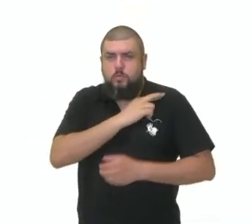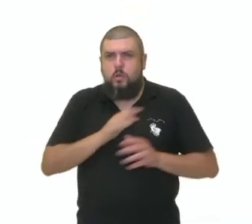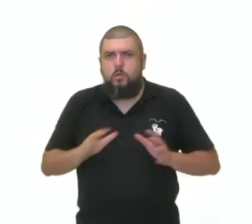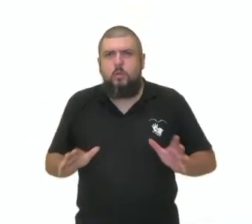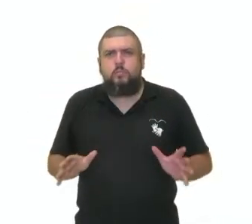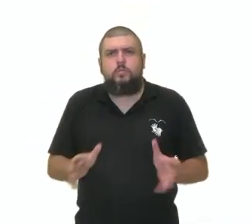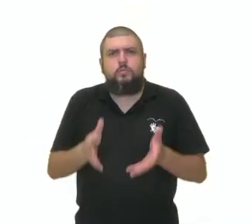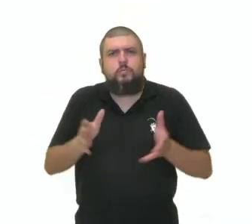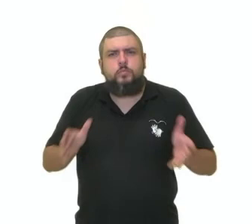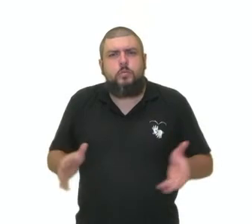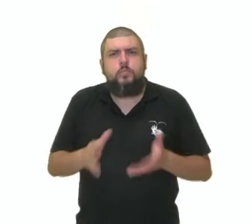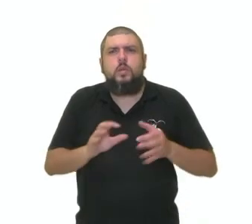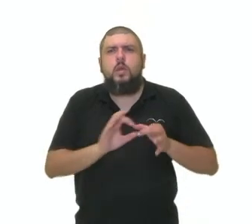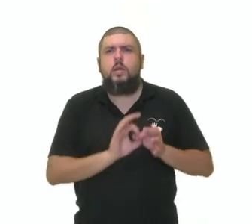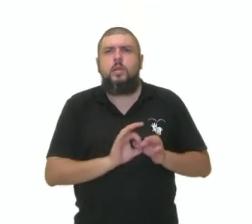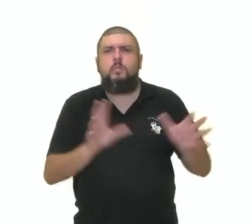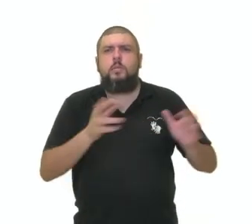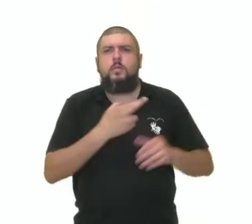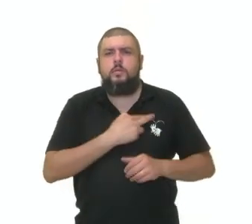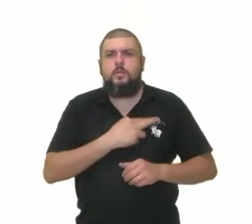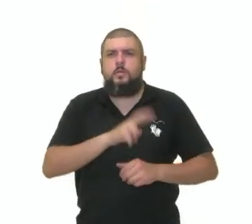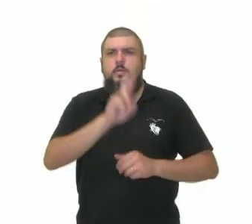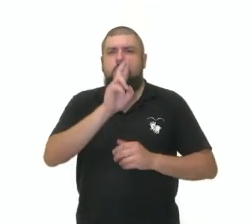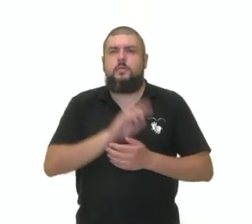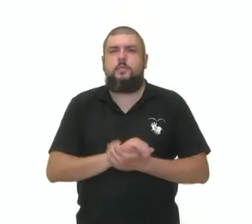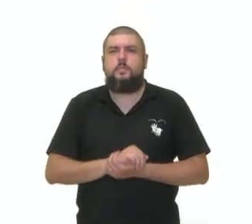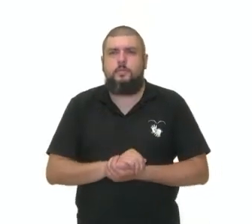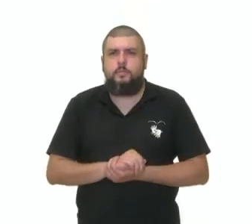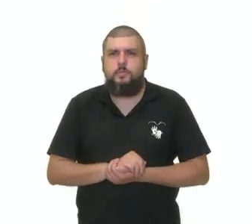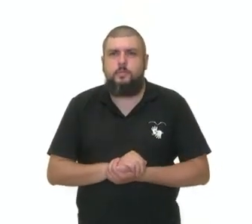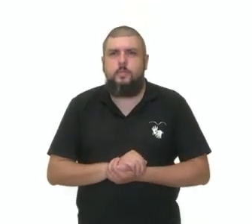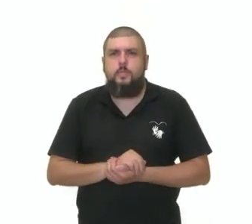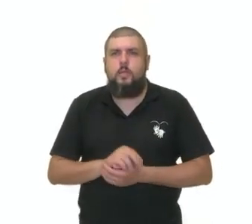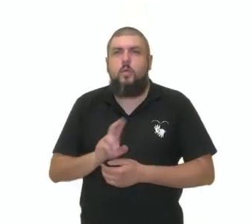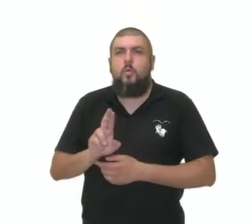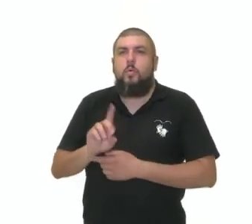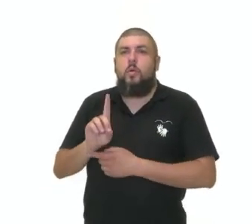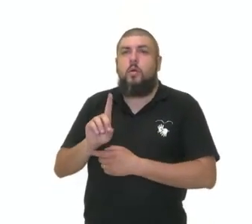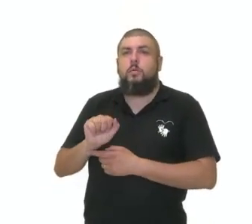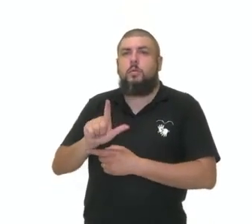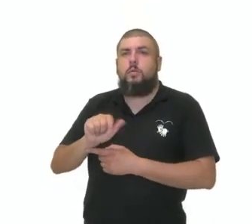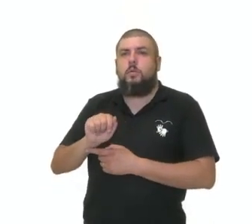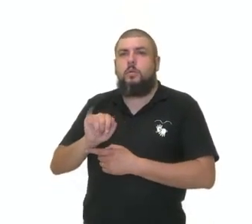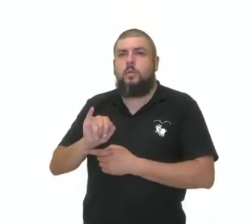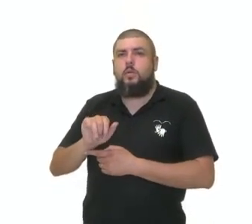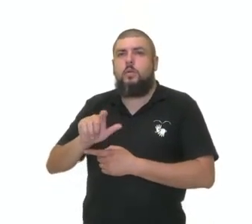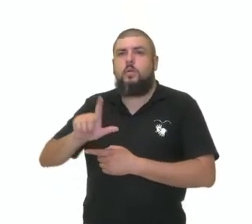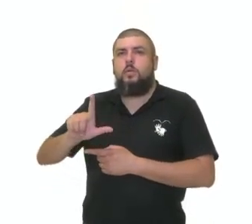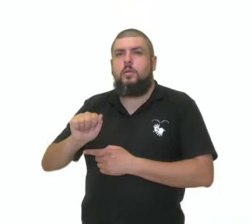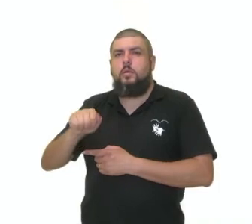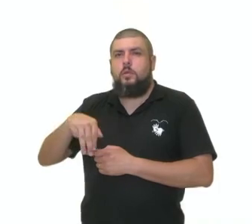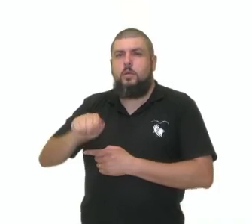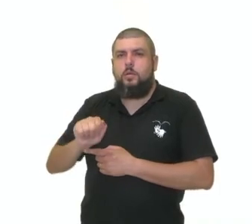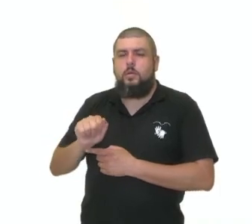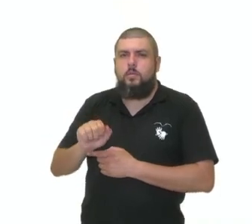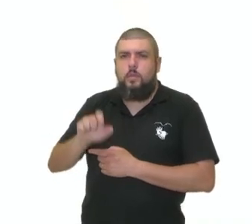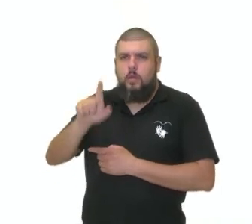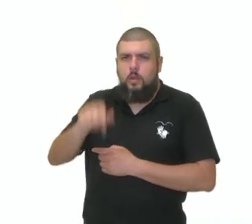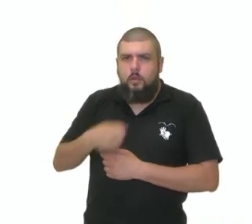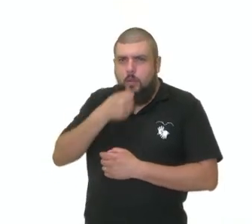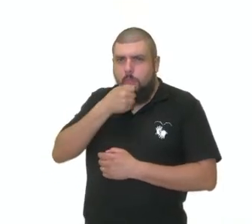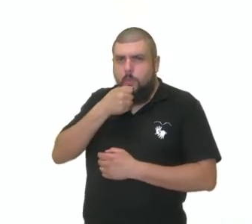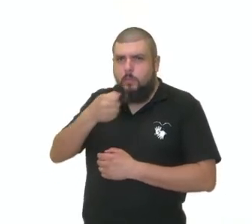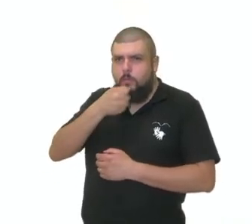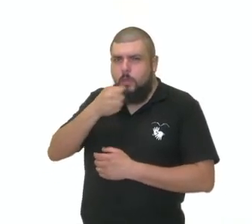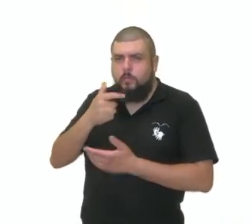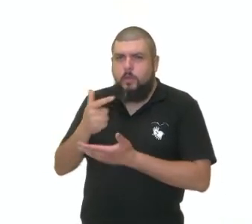Sua Santidade Dalai Lama, líder espiritual do budismo tibetano, em entrevista à DW World